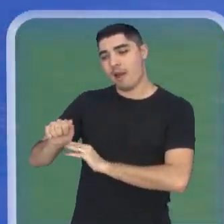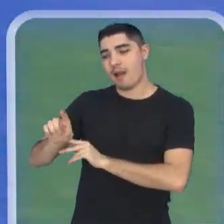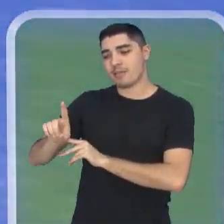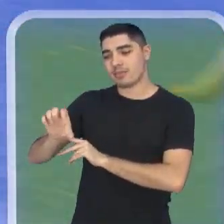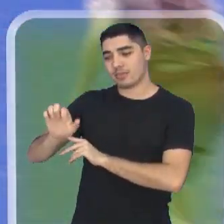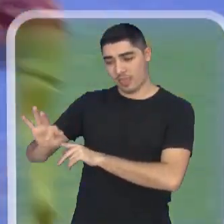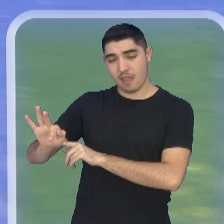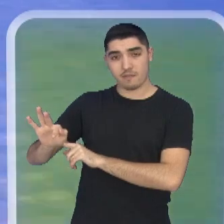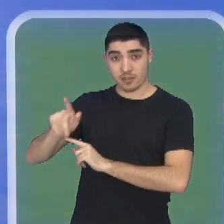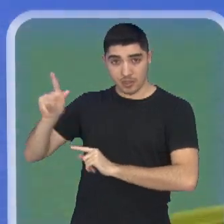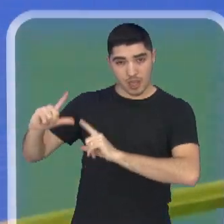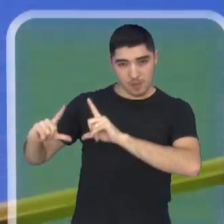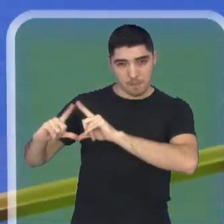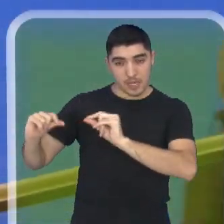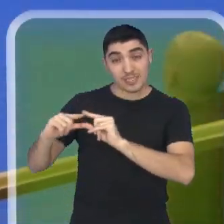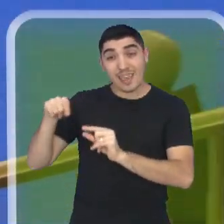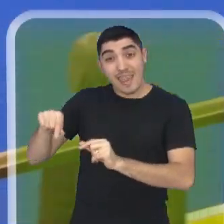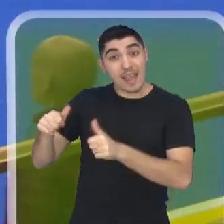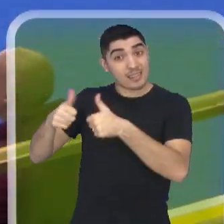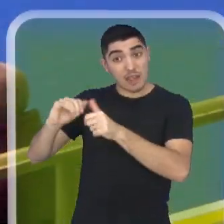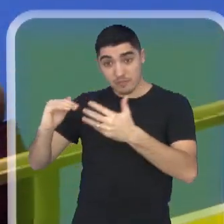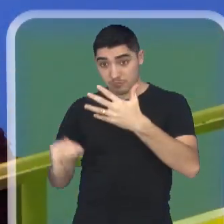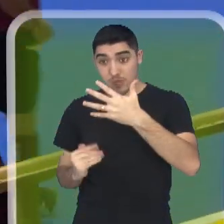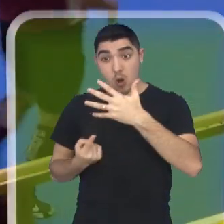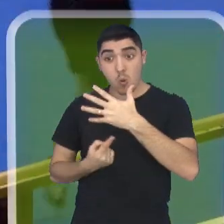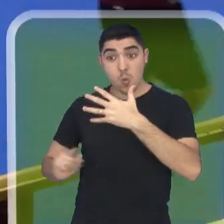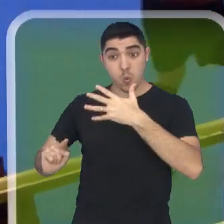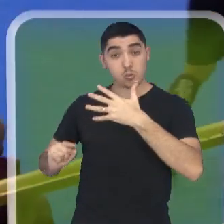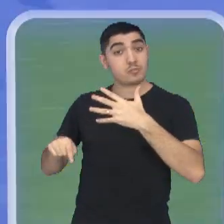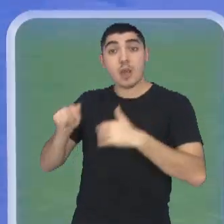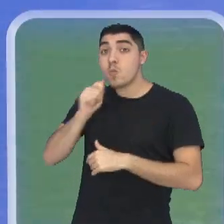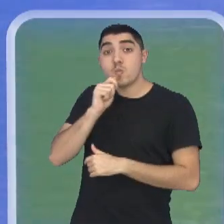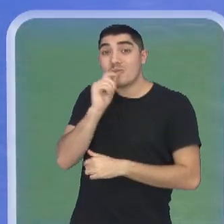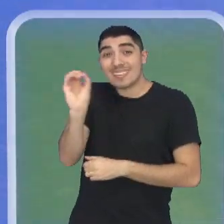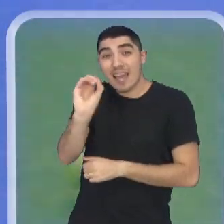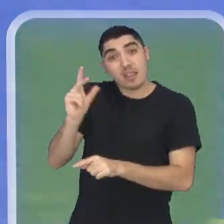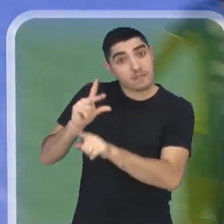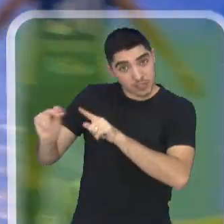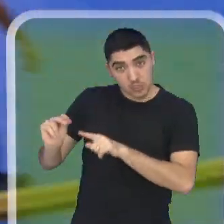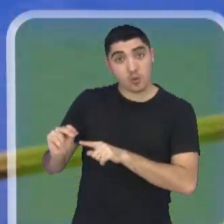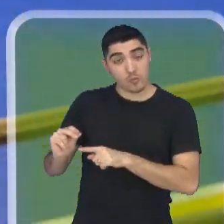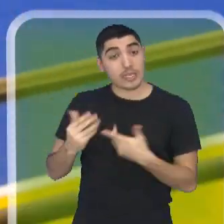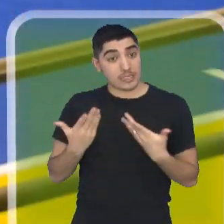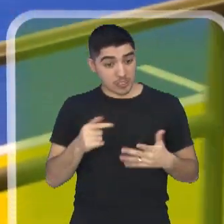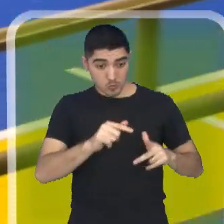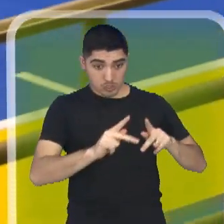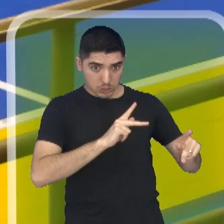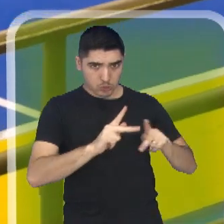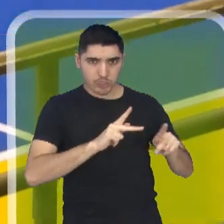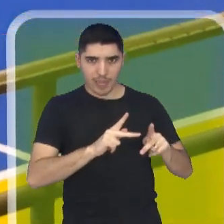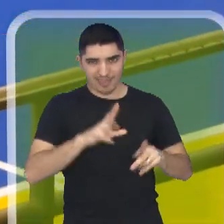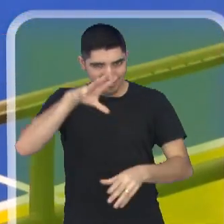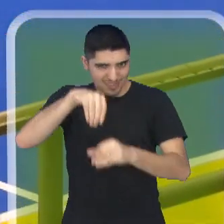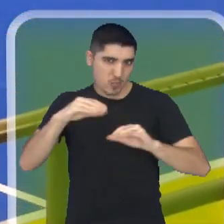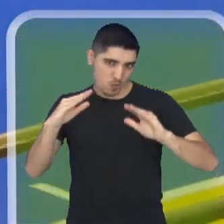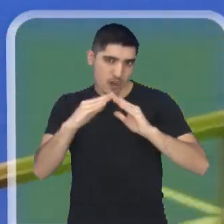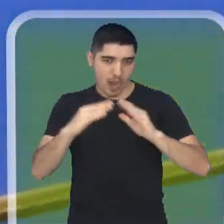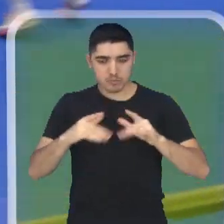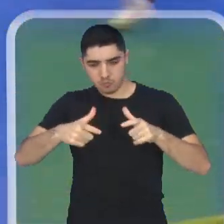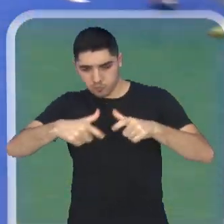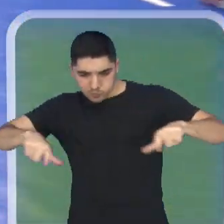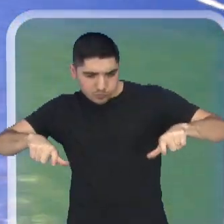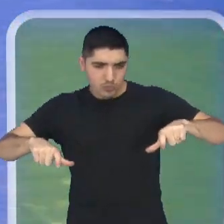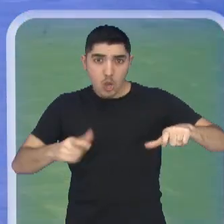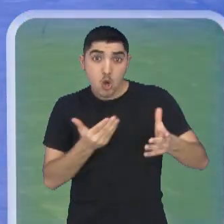Brasília, última colocada da competição, sem nenhuma vitória. Fazendo valer o mando de quadra, o São José começou em